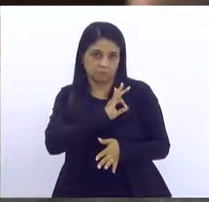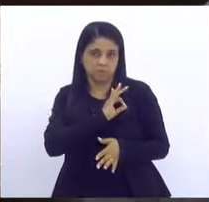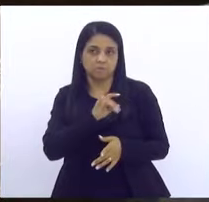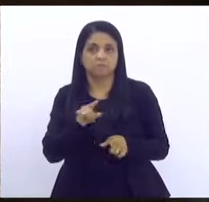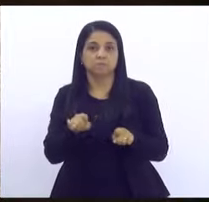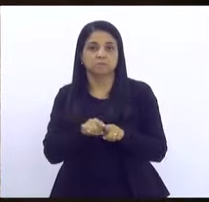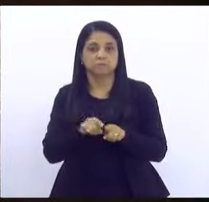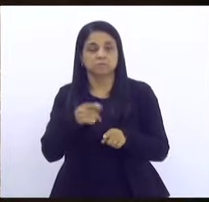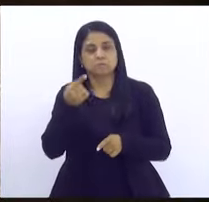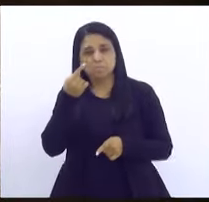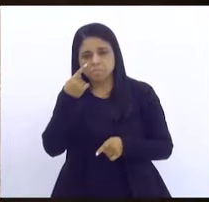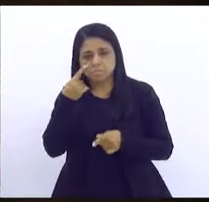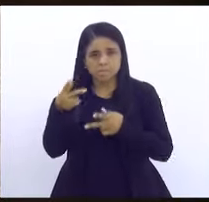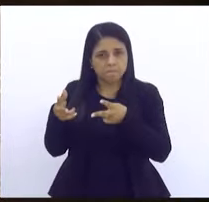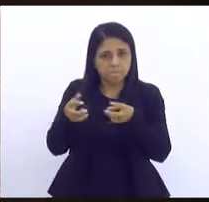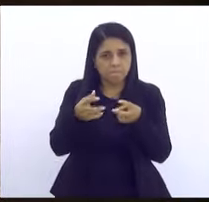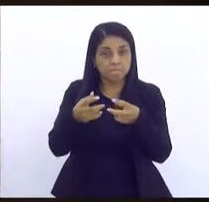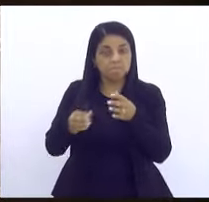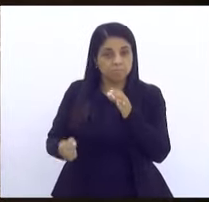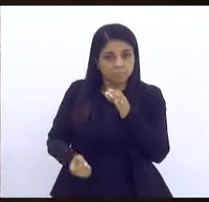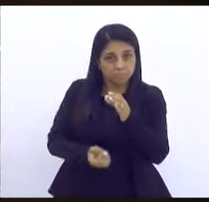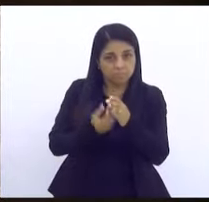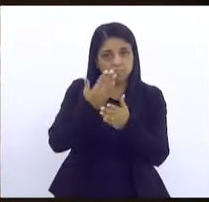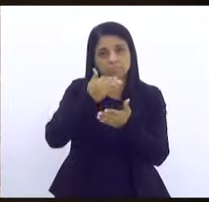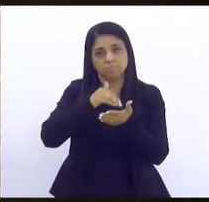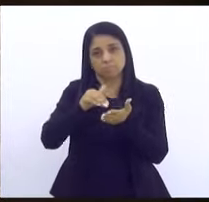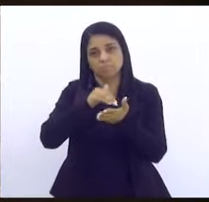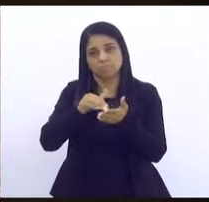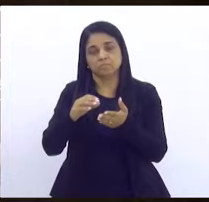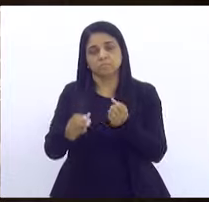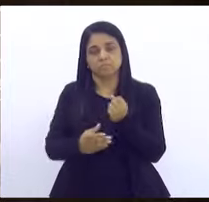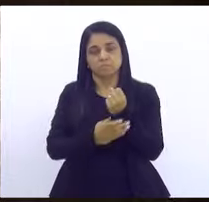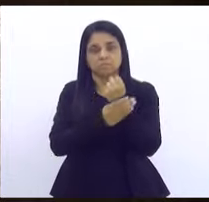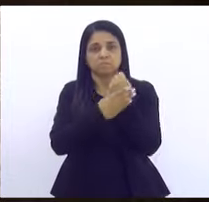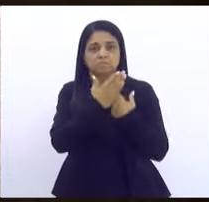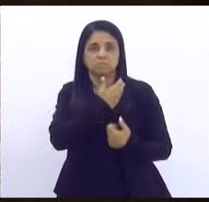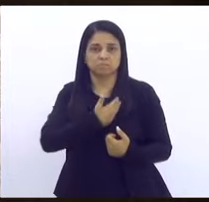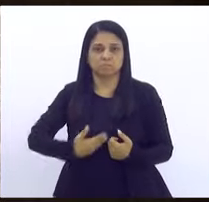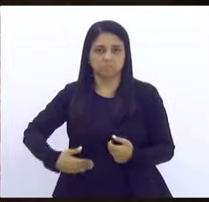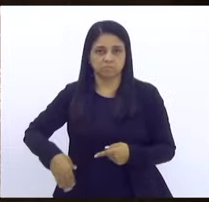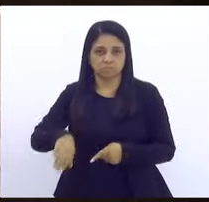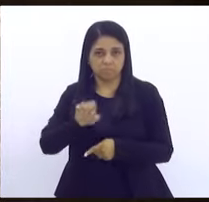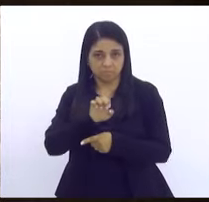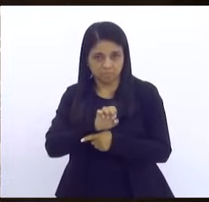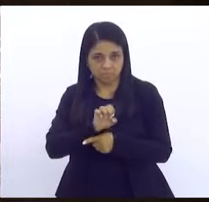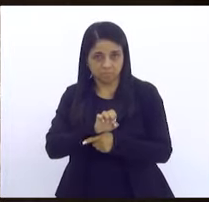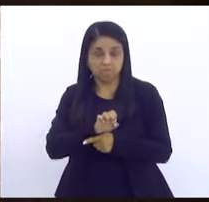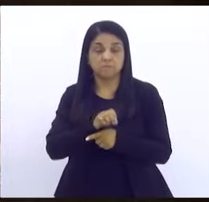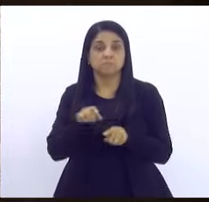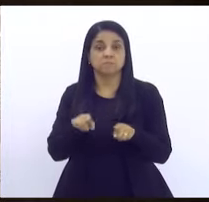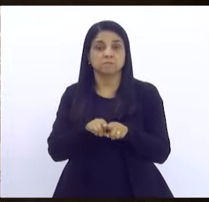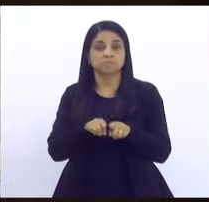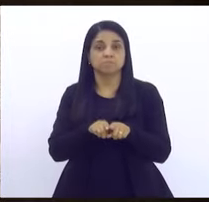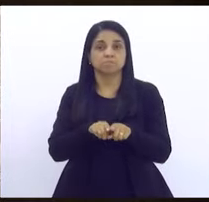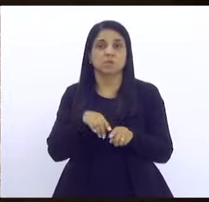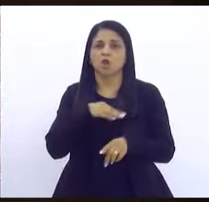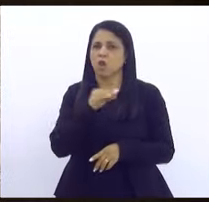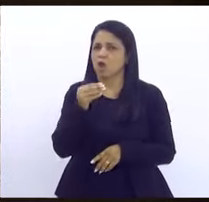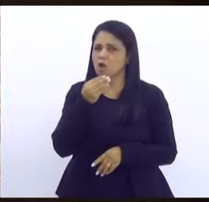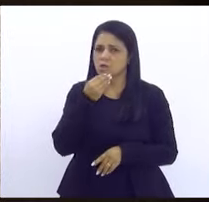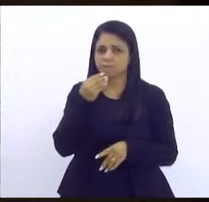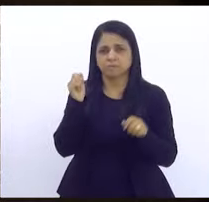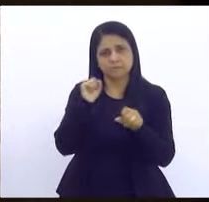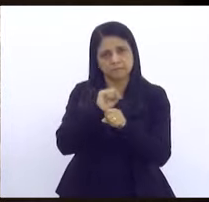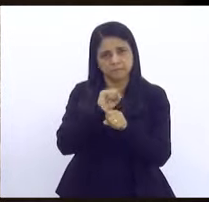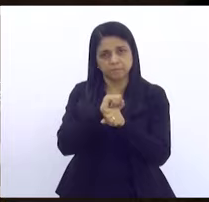possibilidade de recriação da Secretaria Estadual de Segurança Pública, e é óbvio que a gente espera que,